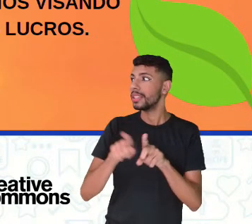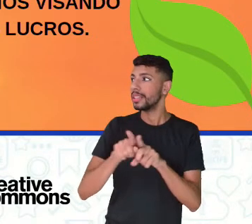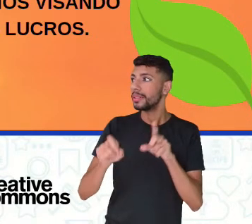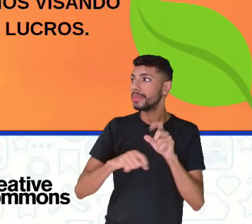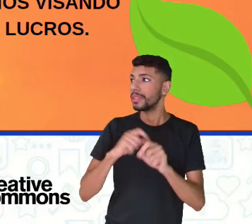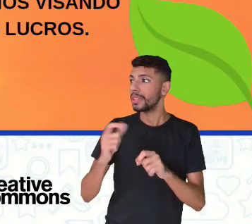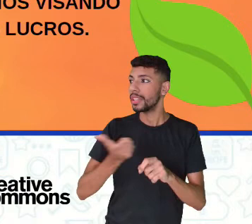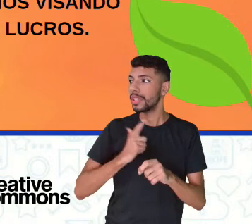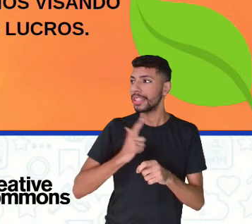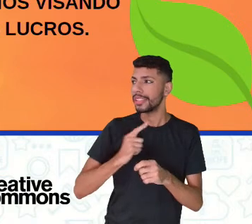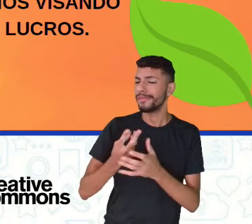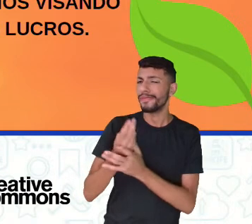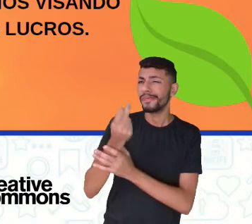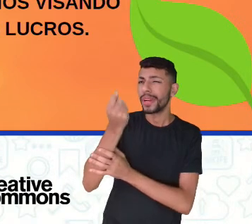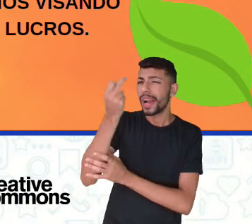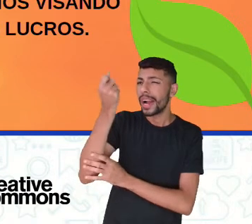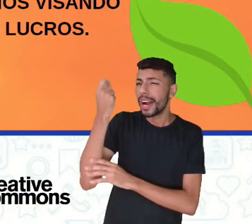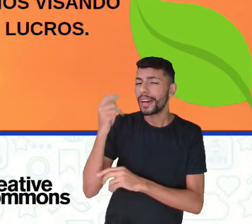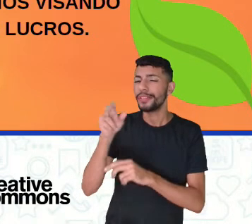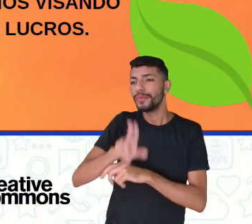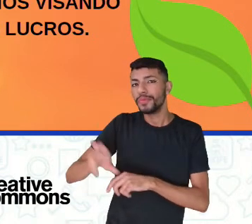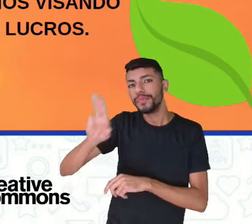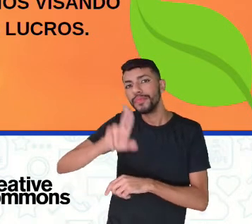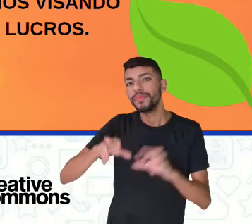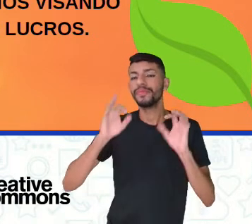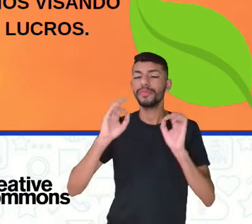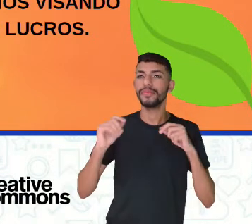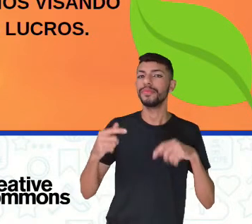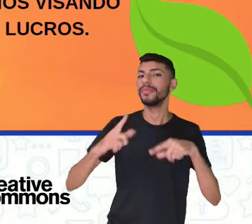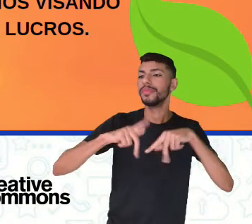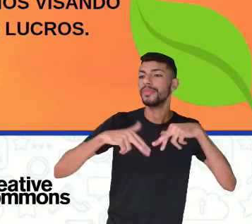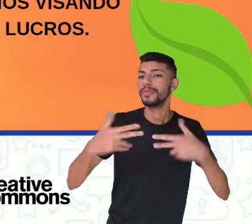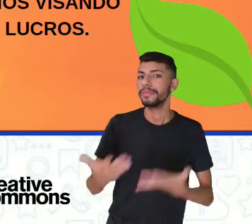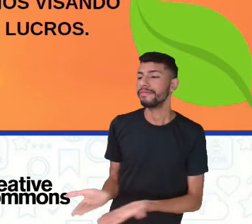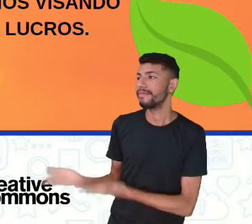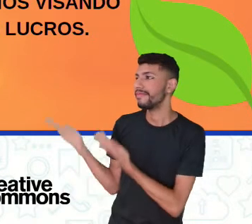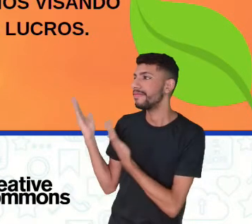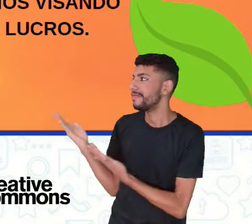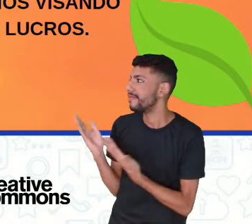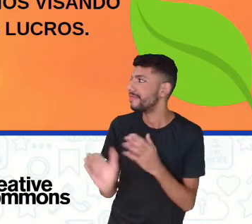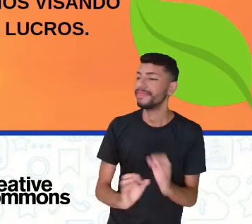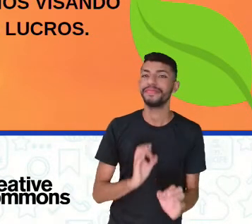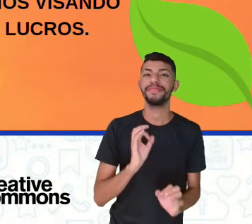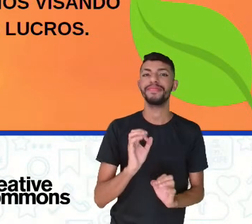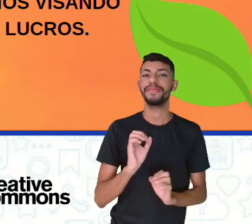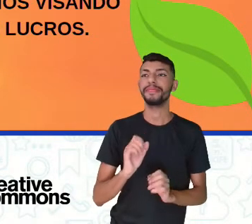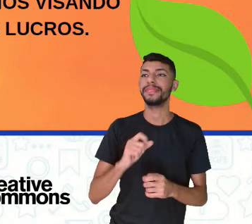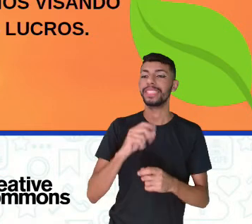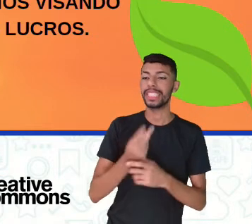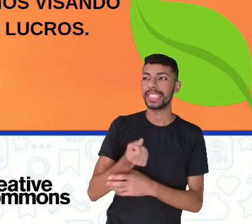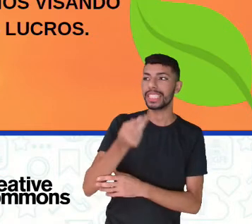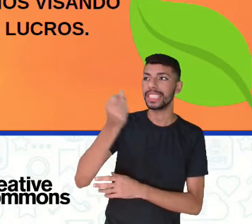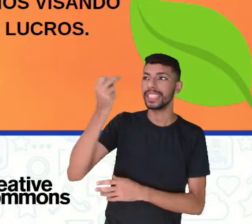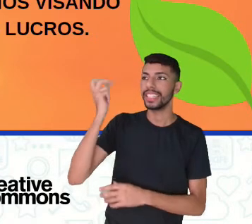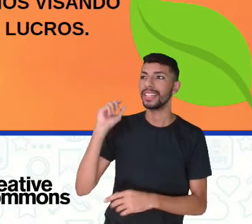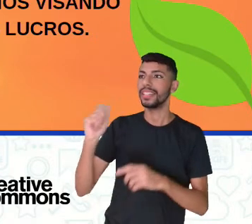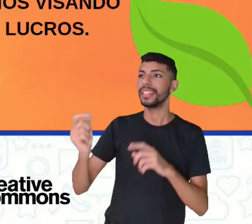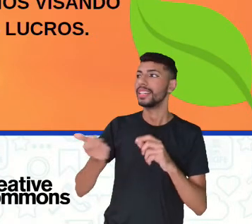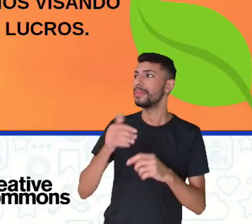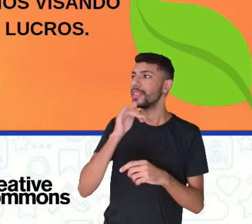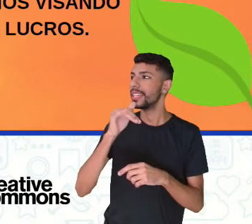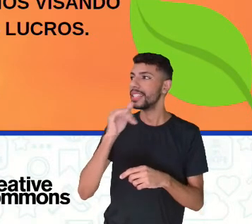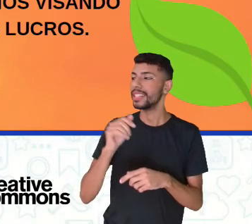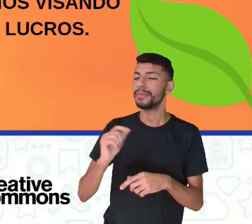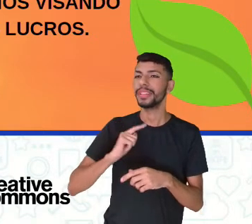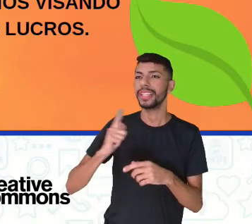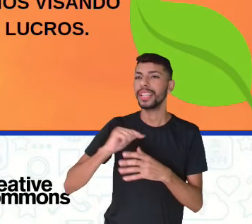ao longo tempo de uso, né, desses produtos, Esse longo tempo vai ali, tira a vegetação.